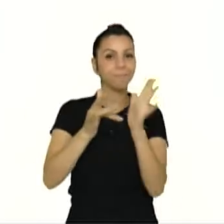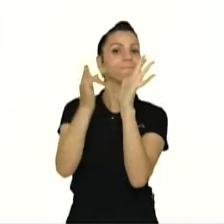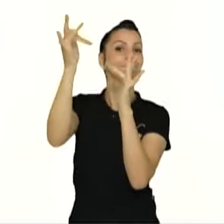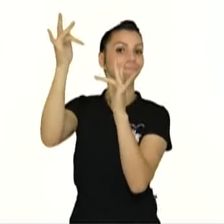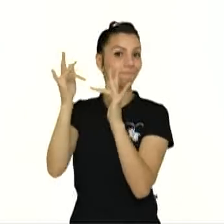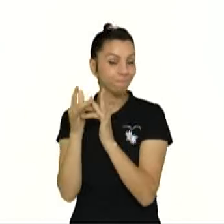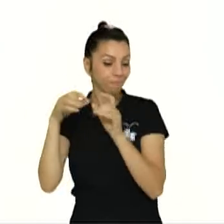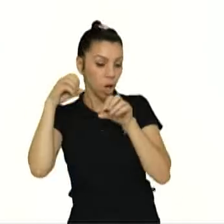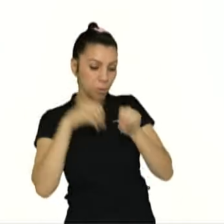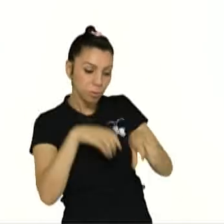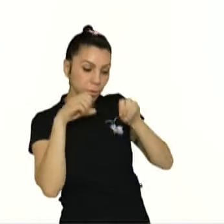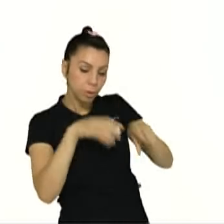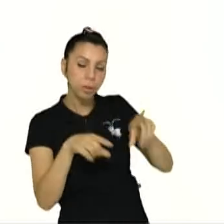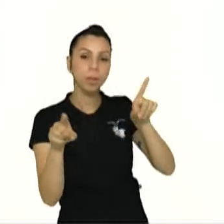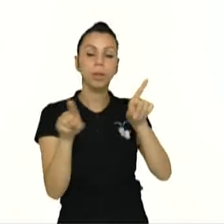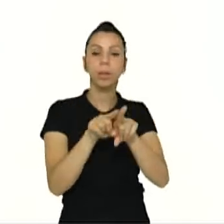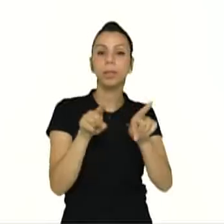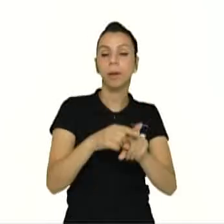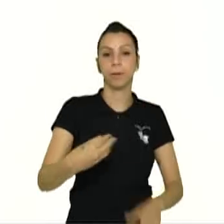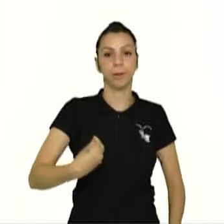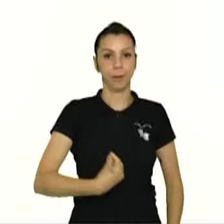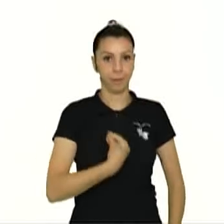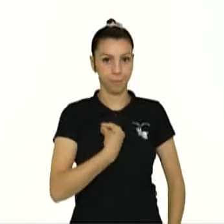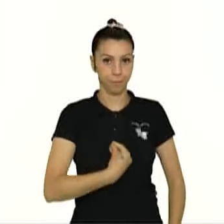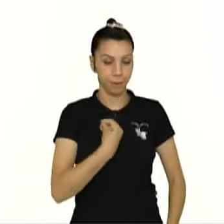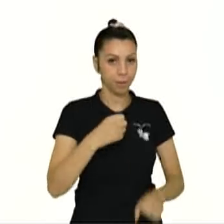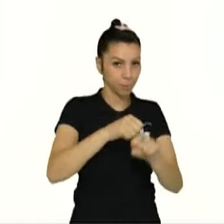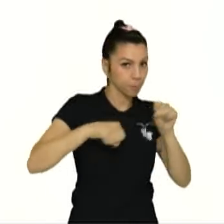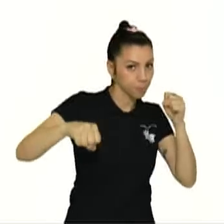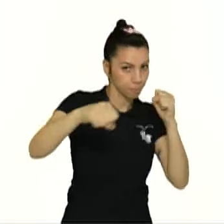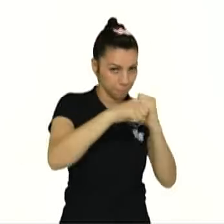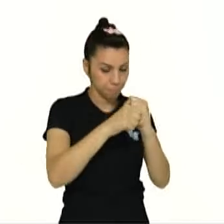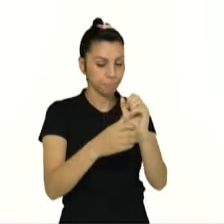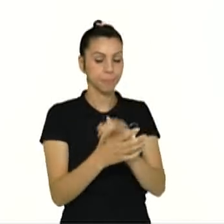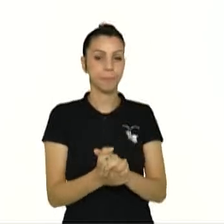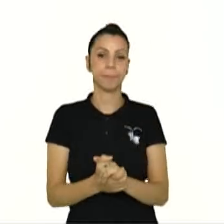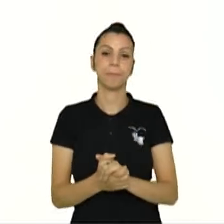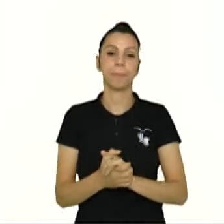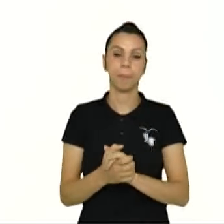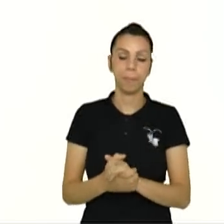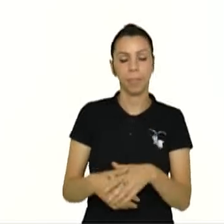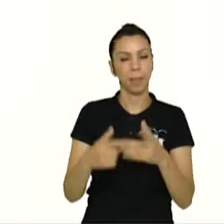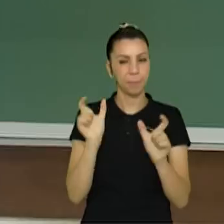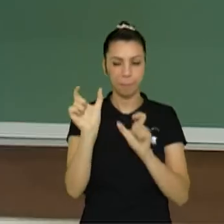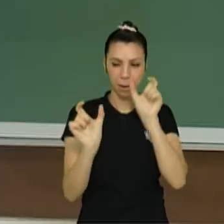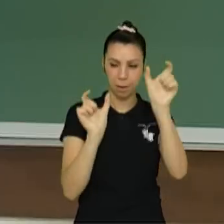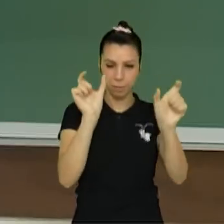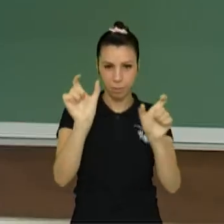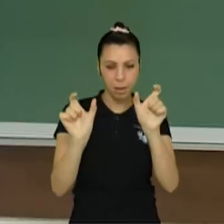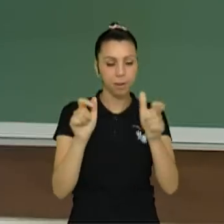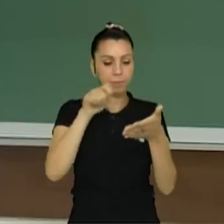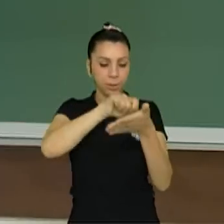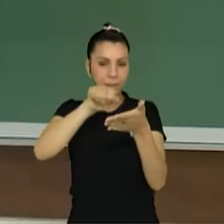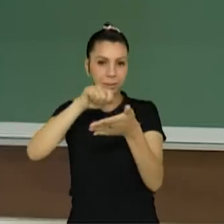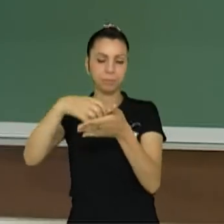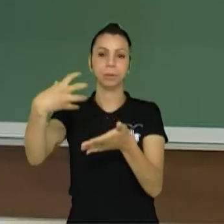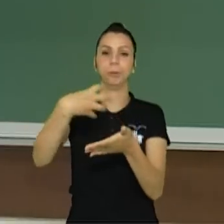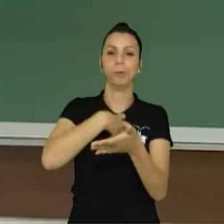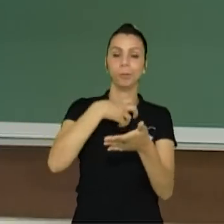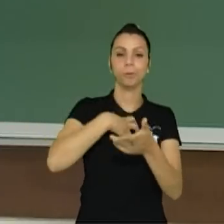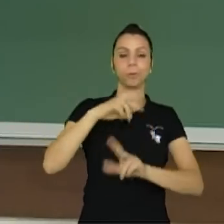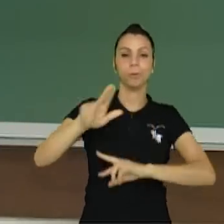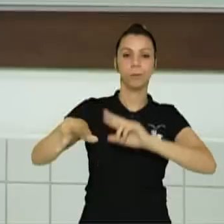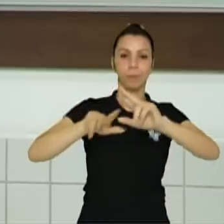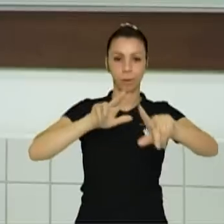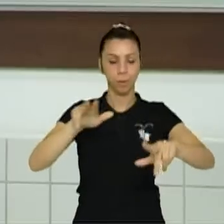Cristo e as vantagens da vida social. Então, com certeza, você observou algumas palavras escritas de uma maneira um pouco